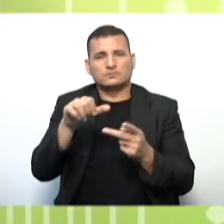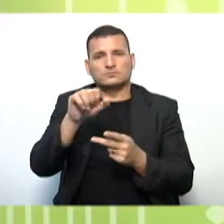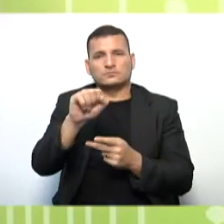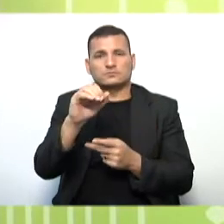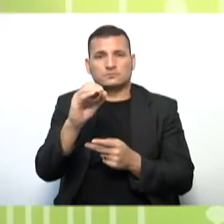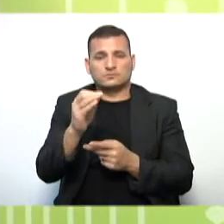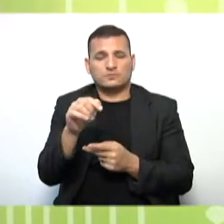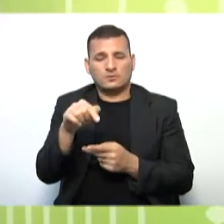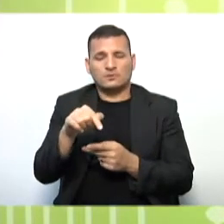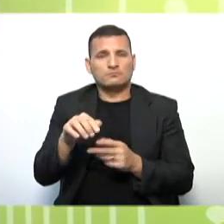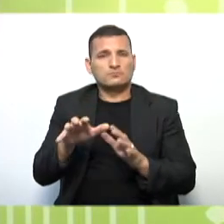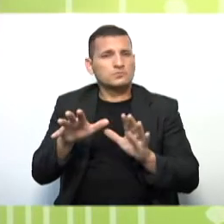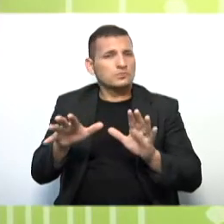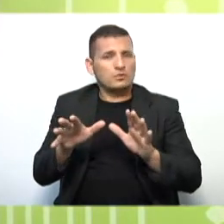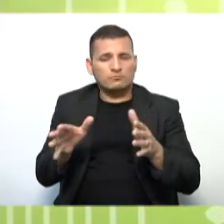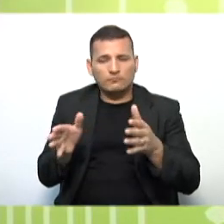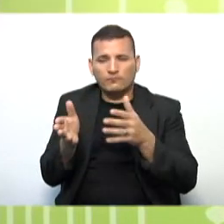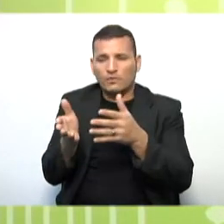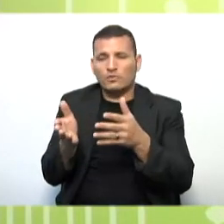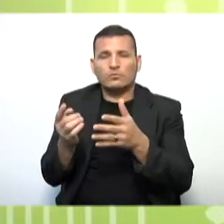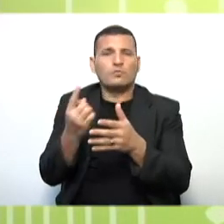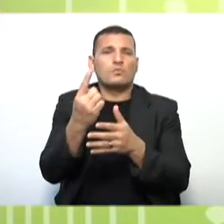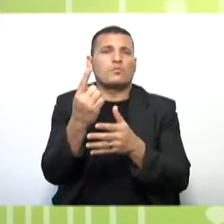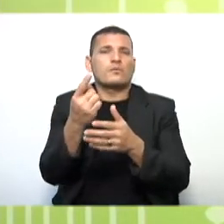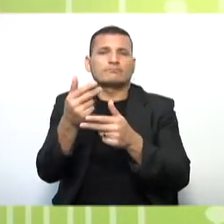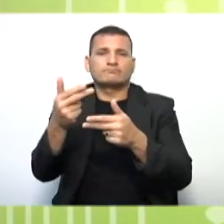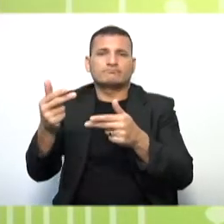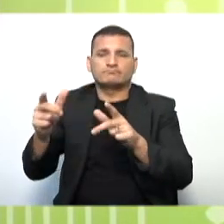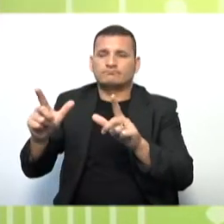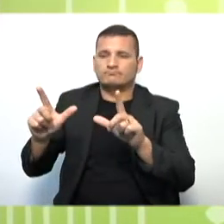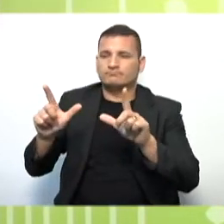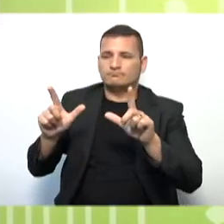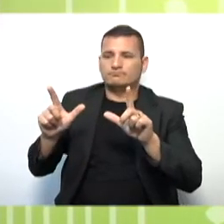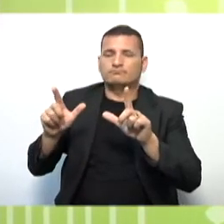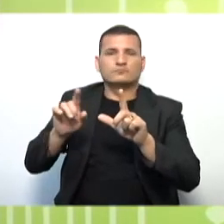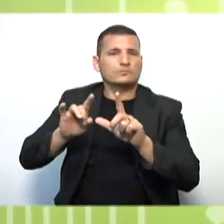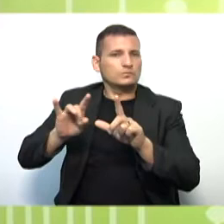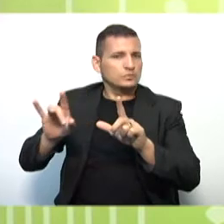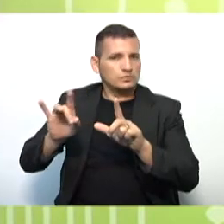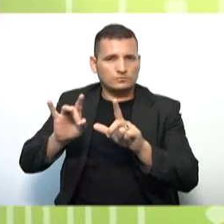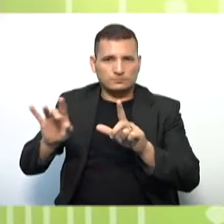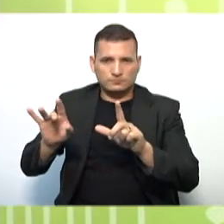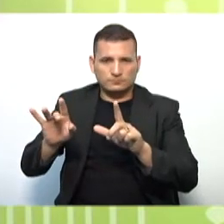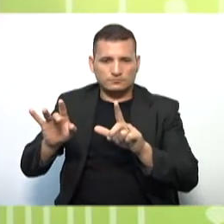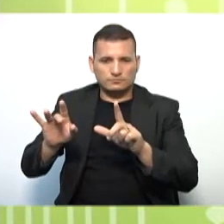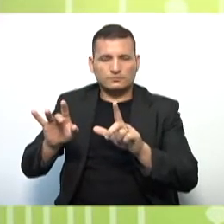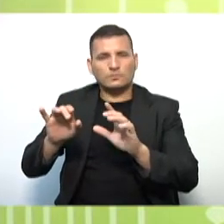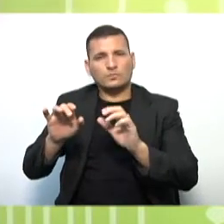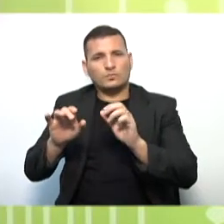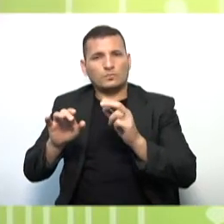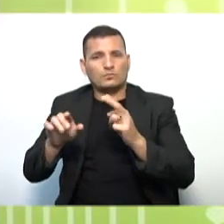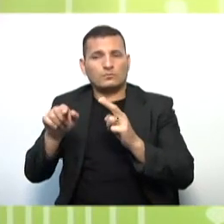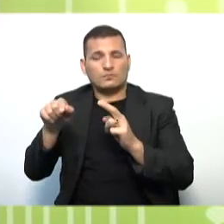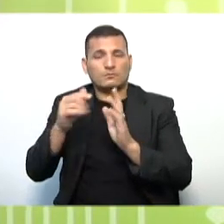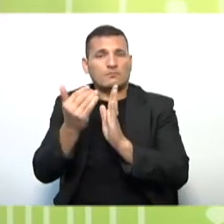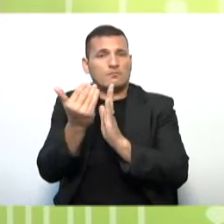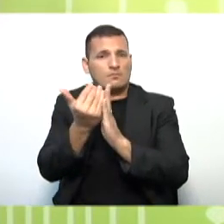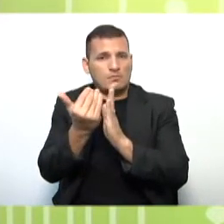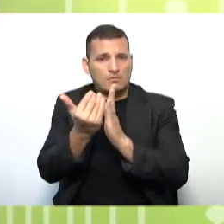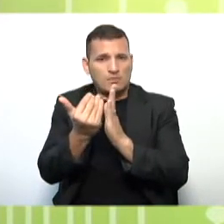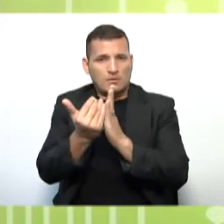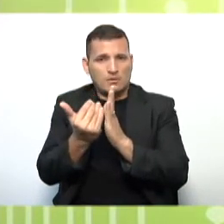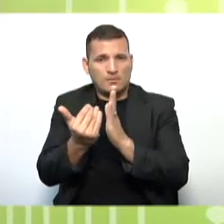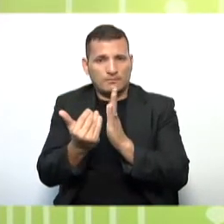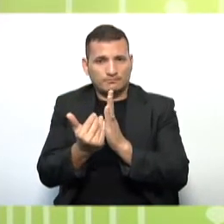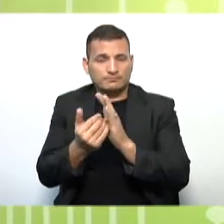computacional estão dedicados a única e exclusivamente aquela tarefa, né, ou aquele programa sendo executado. E